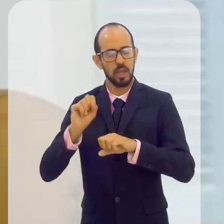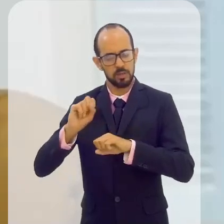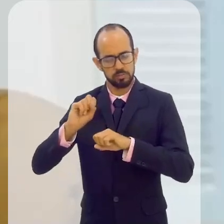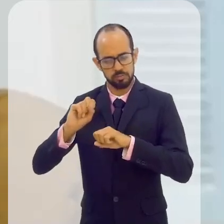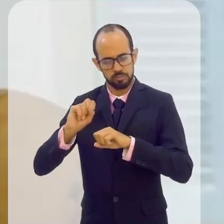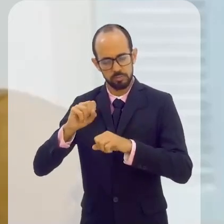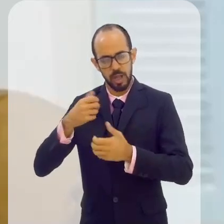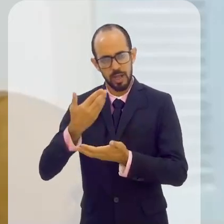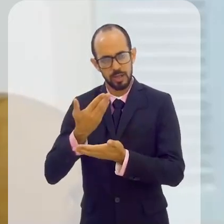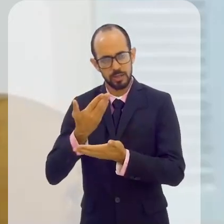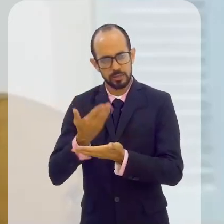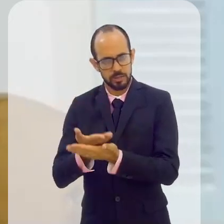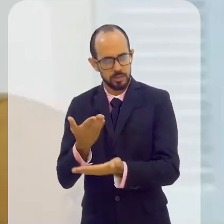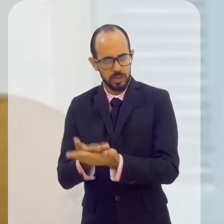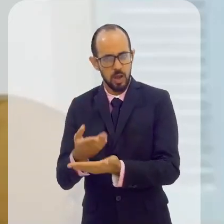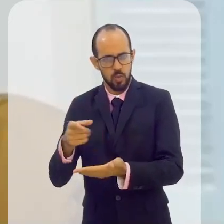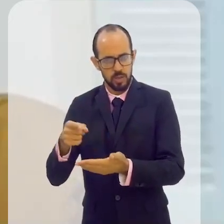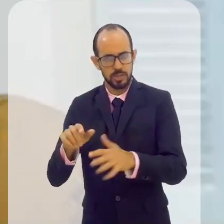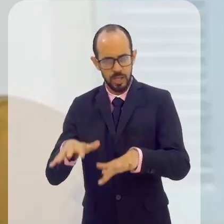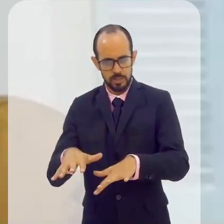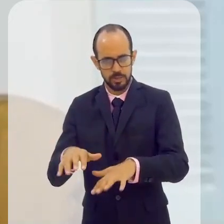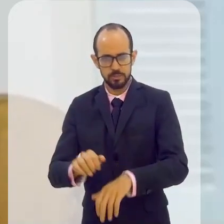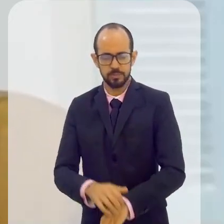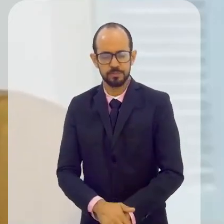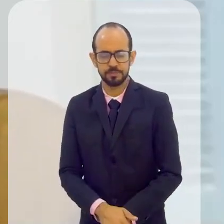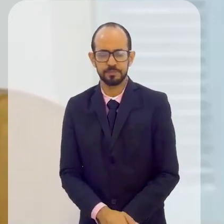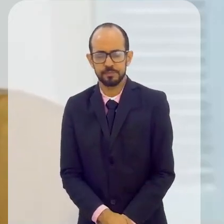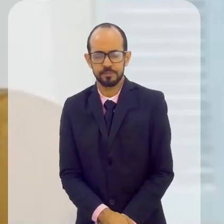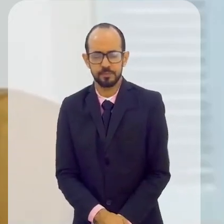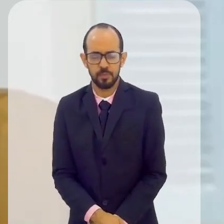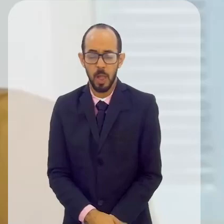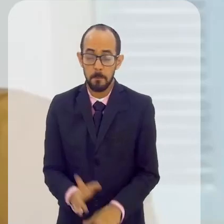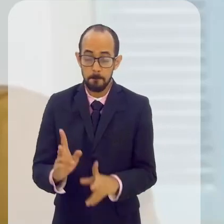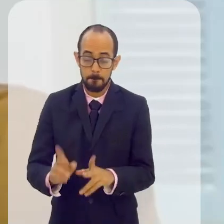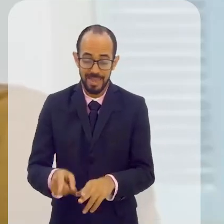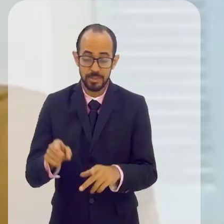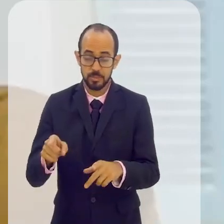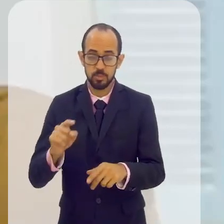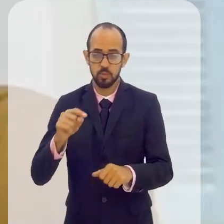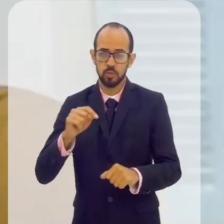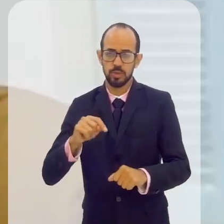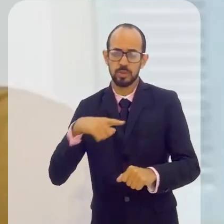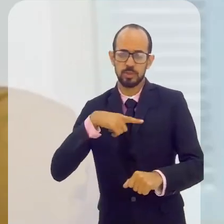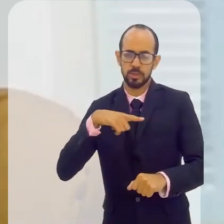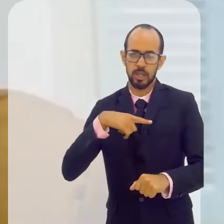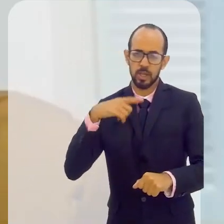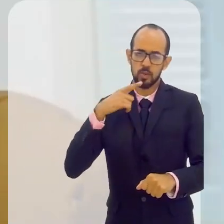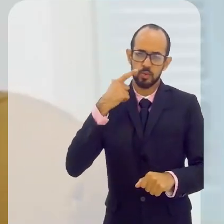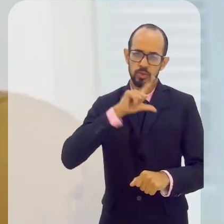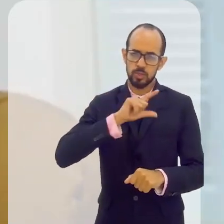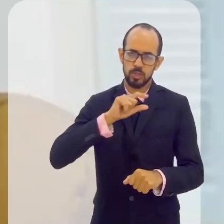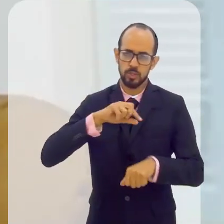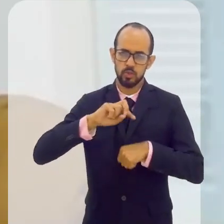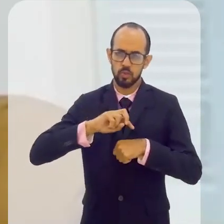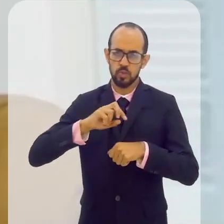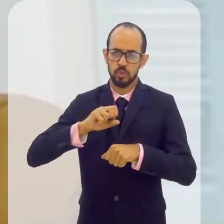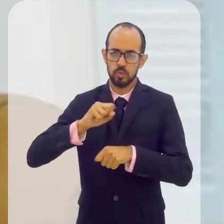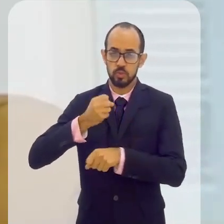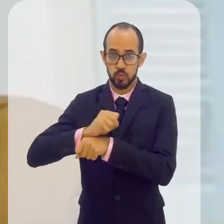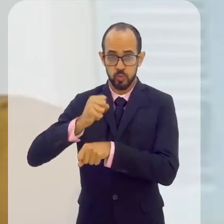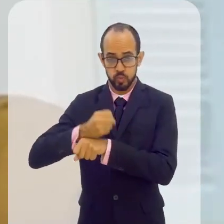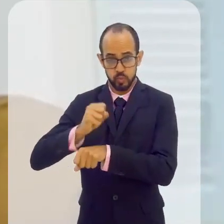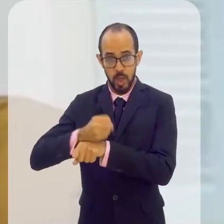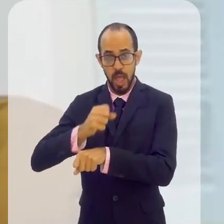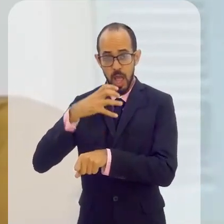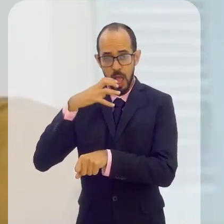conseguirem dar as aulas através dessas ferramentas. Ainda que isso tenha sido uma resposta rápida da